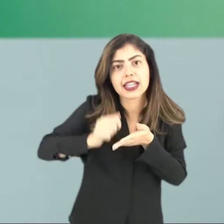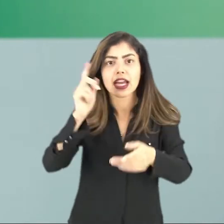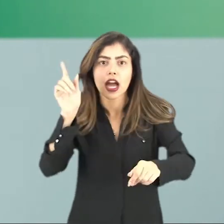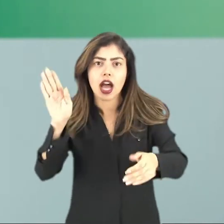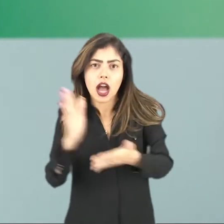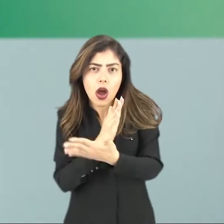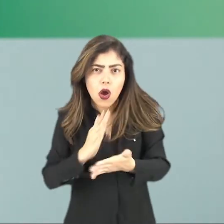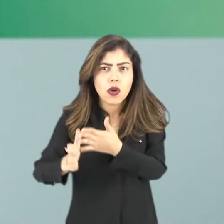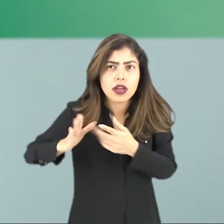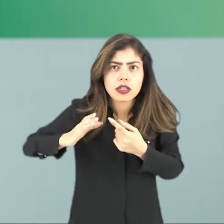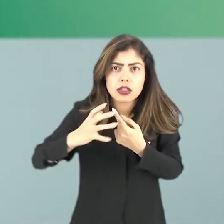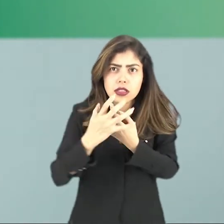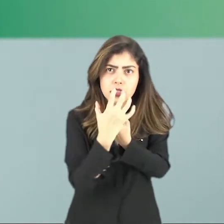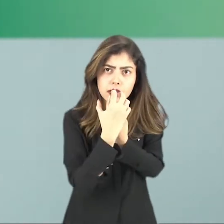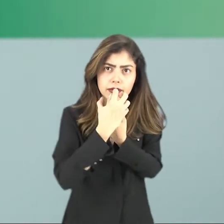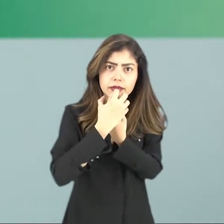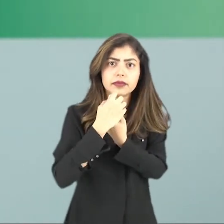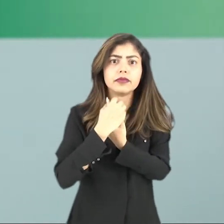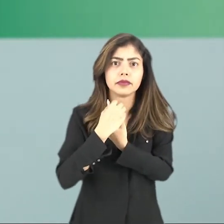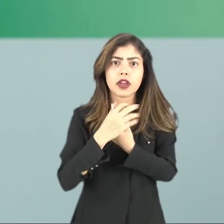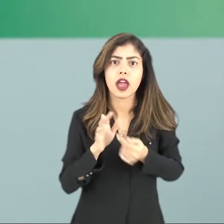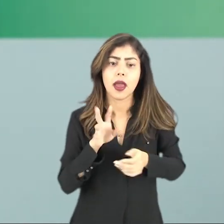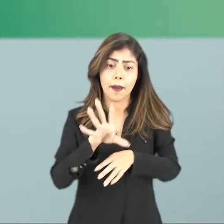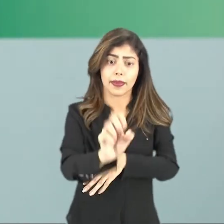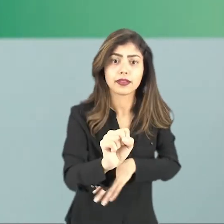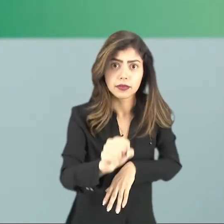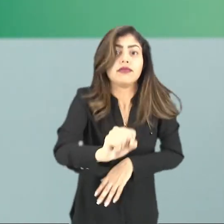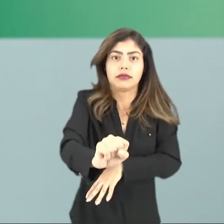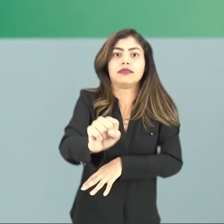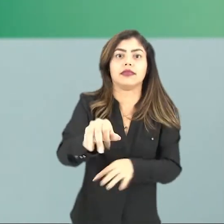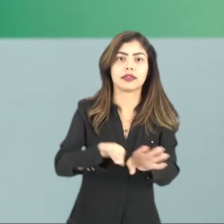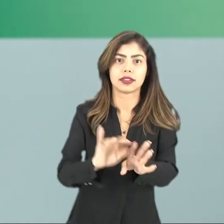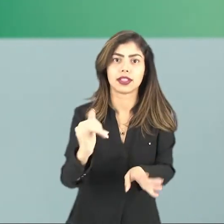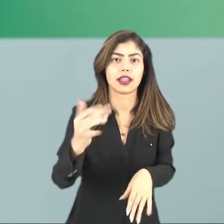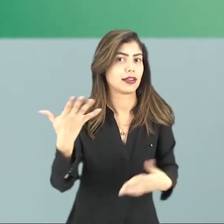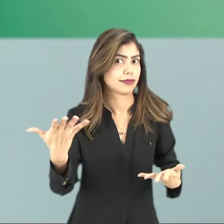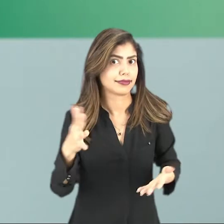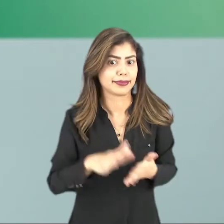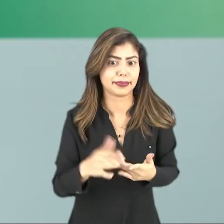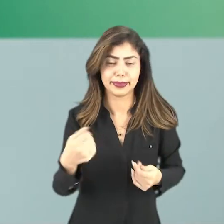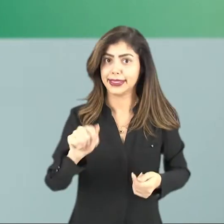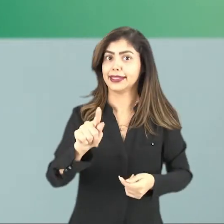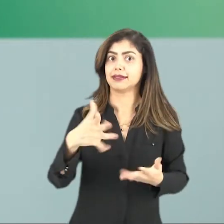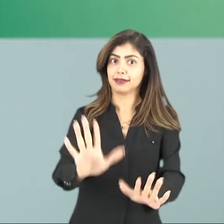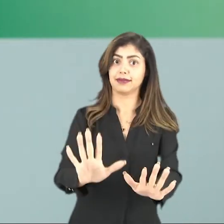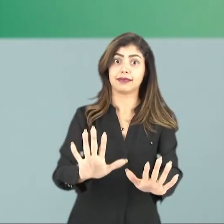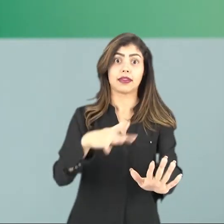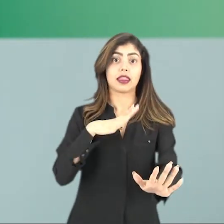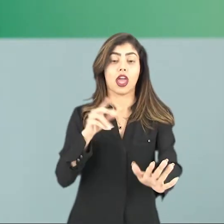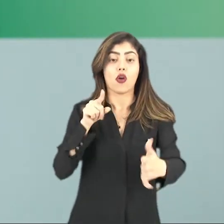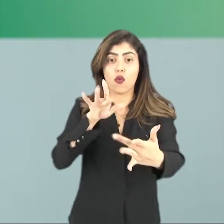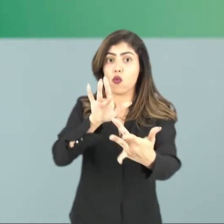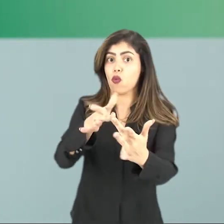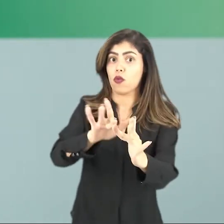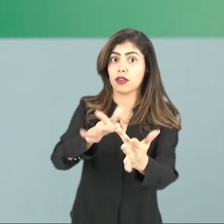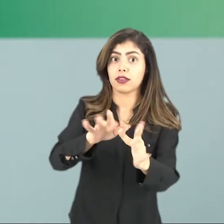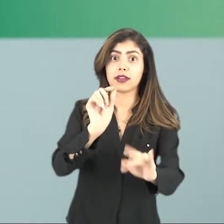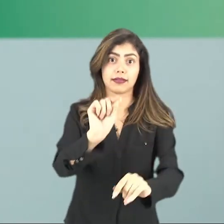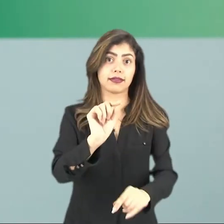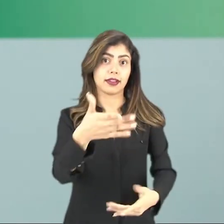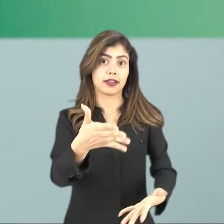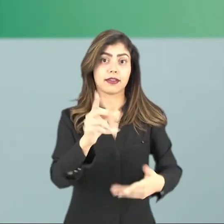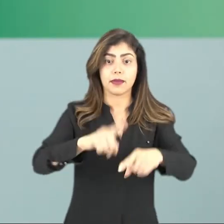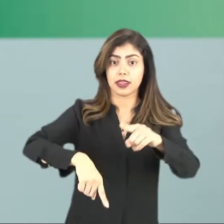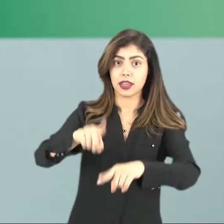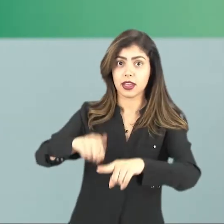material isolante, que é para você não pegar e tomar uma descarga, um choque mesmo, ao ter contato com esse material.